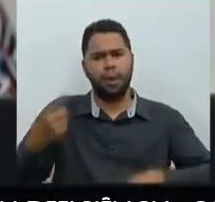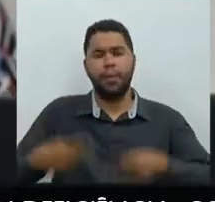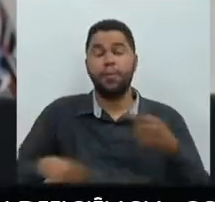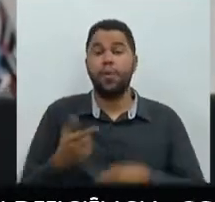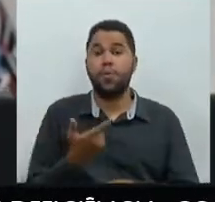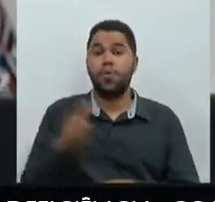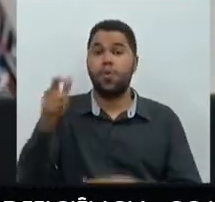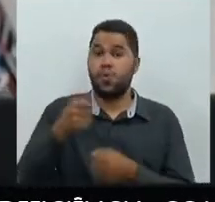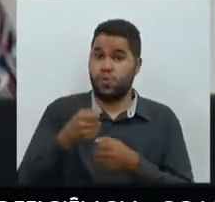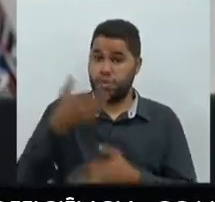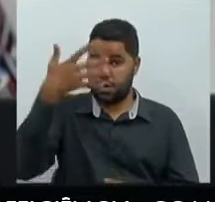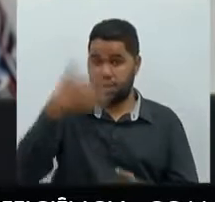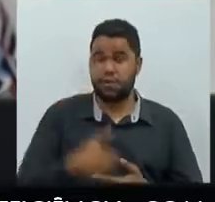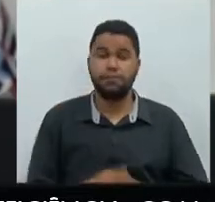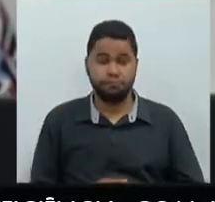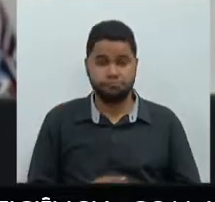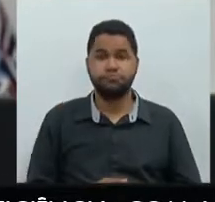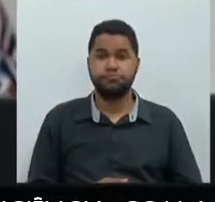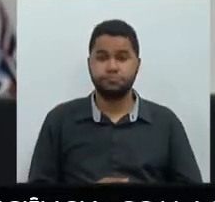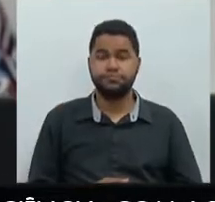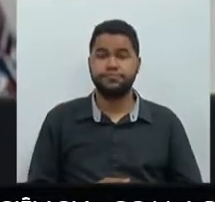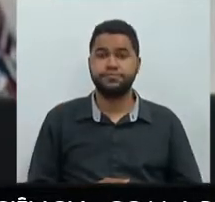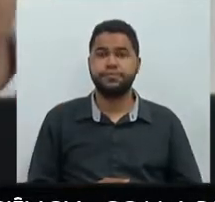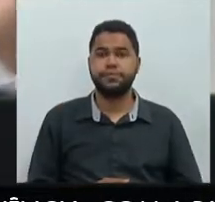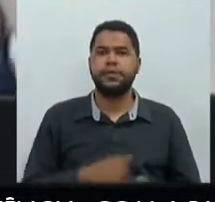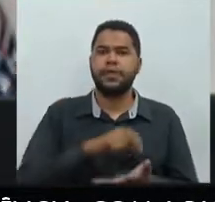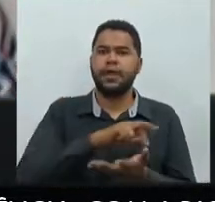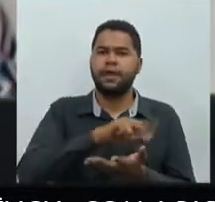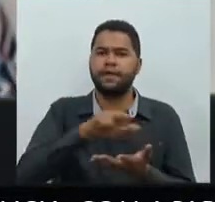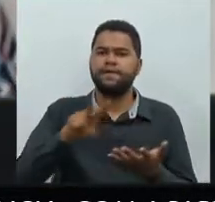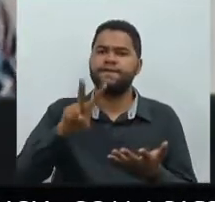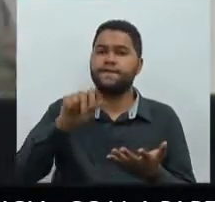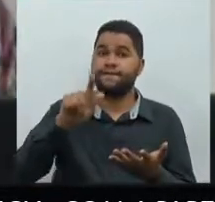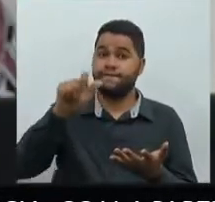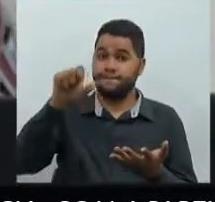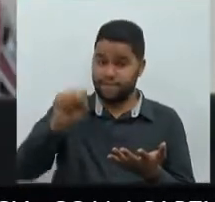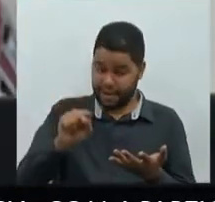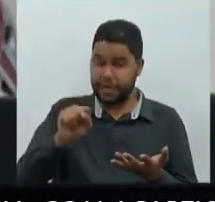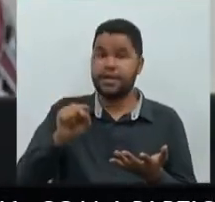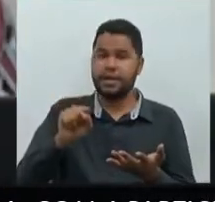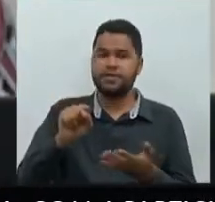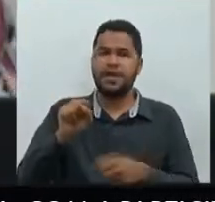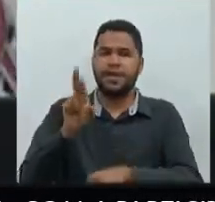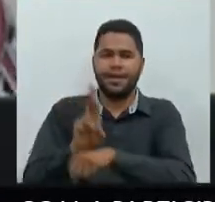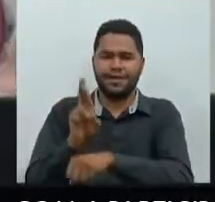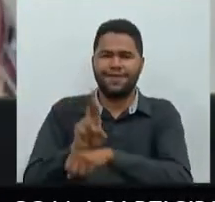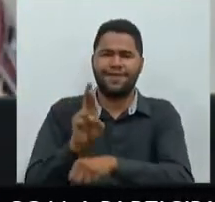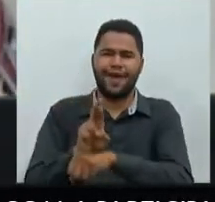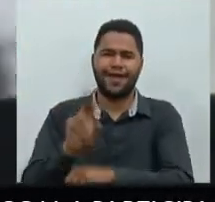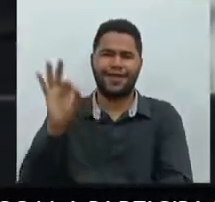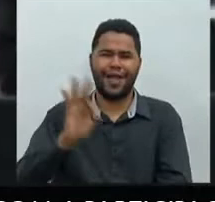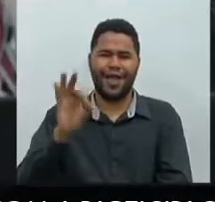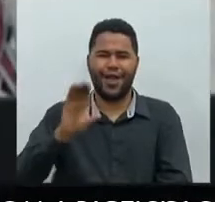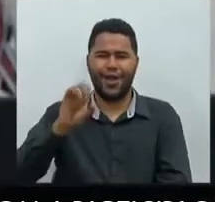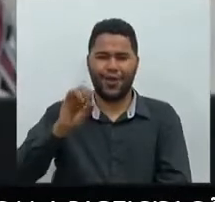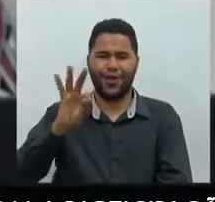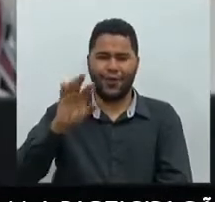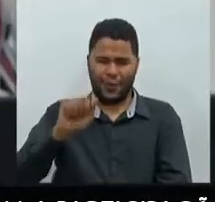outro dado, né, é que das vagas reservadas pela cota, né, que nós temos aí as